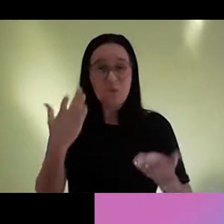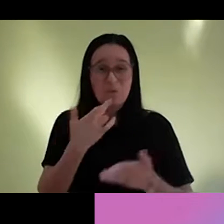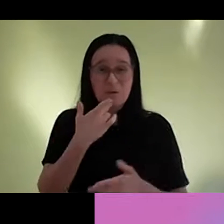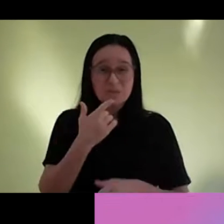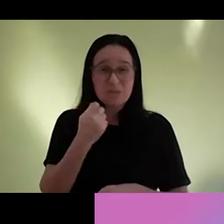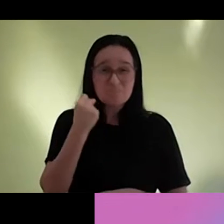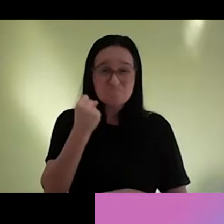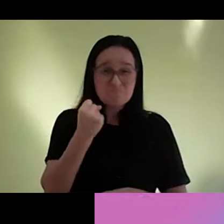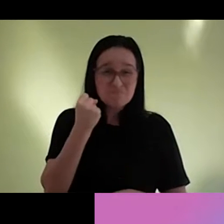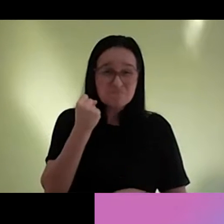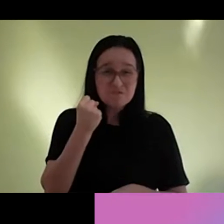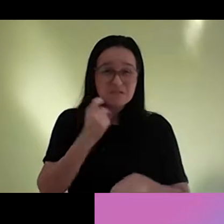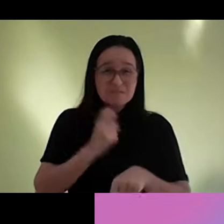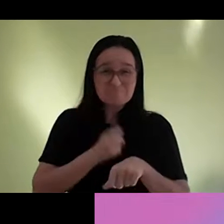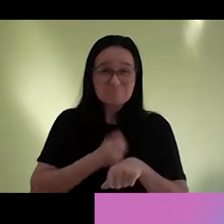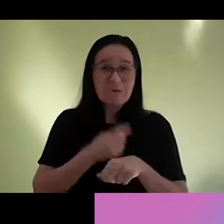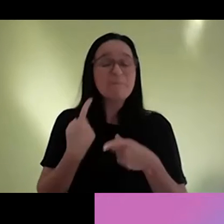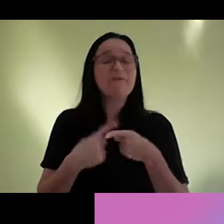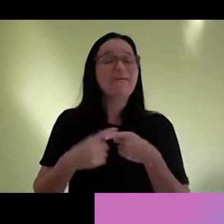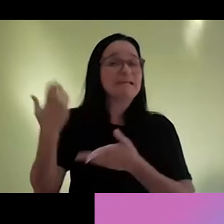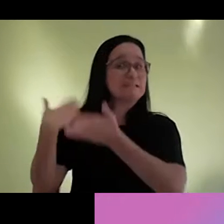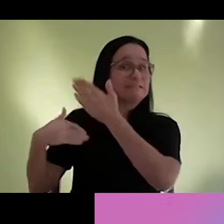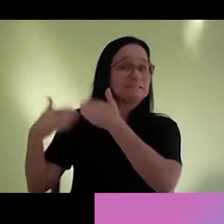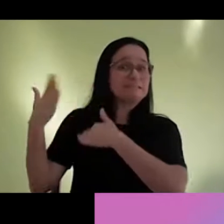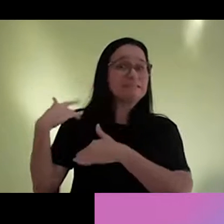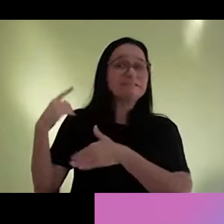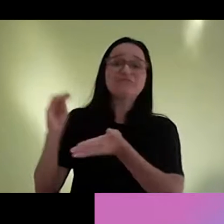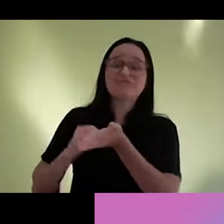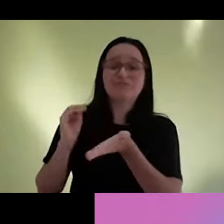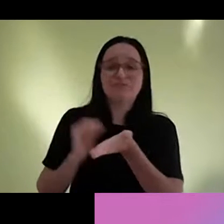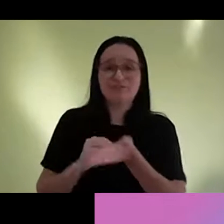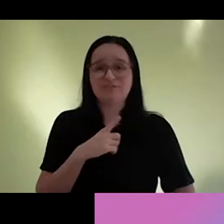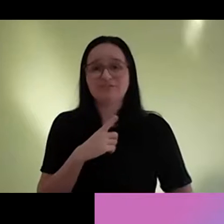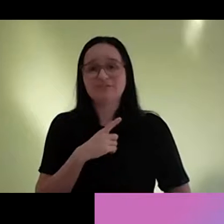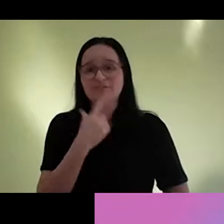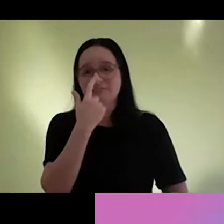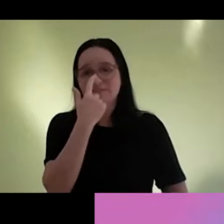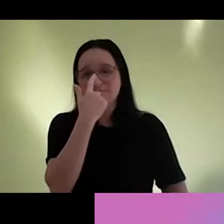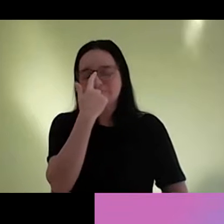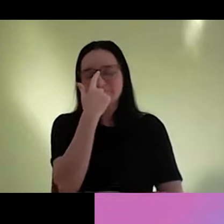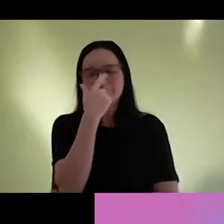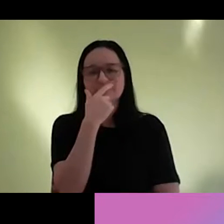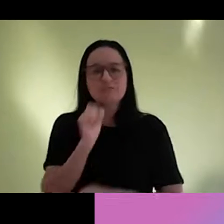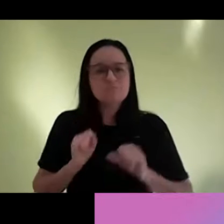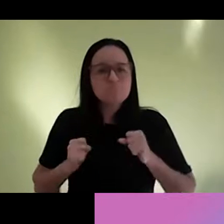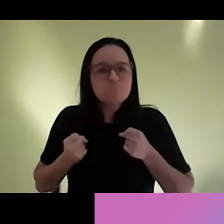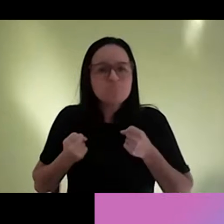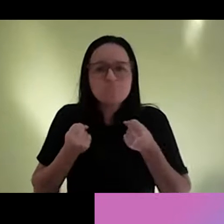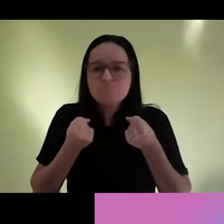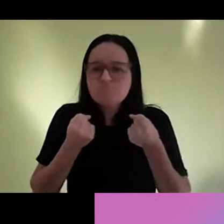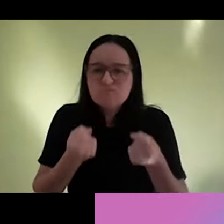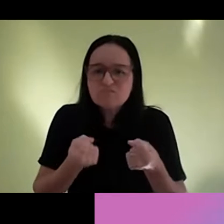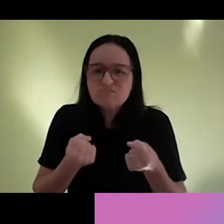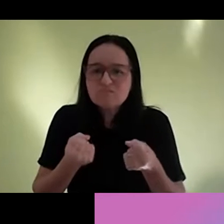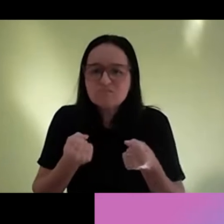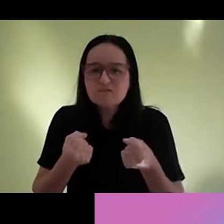porque é um resquício da época da escassez então às vezes você fala assim meu Deus quanto esforço será que vale até a